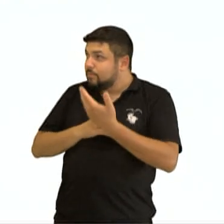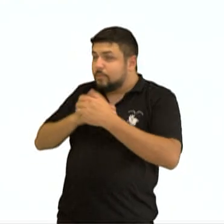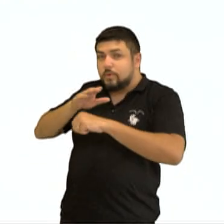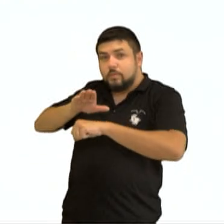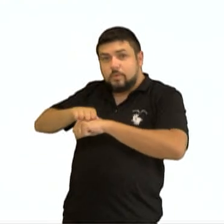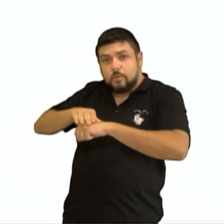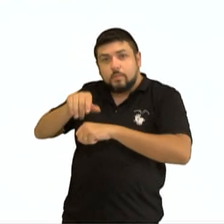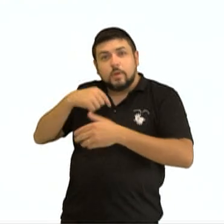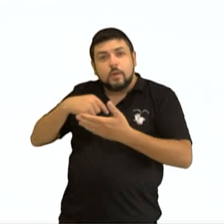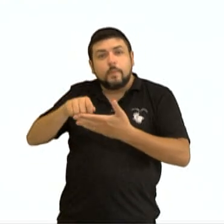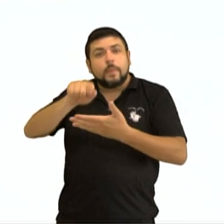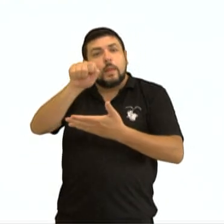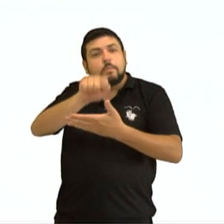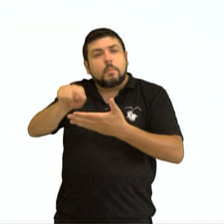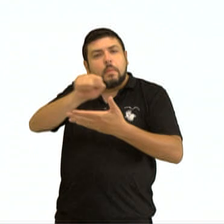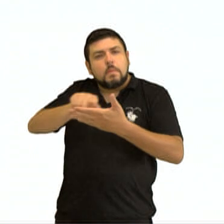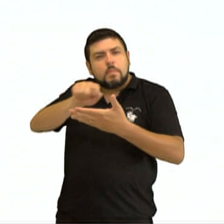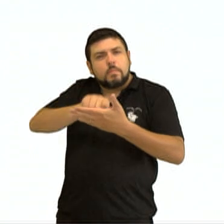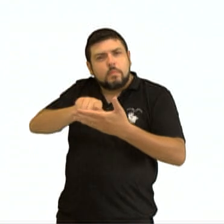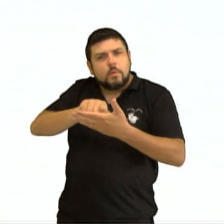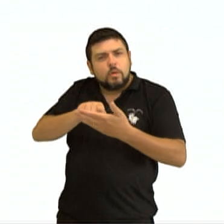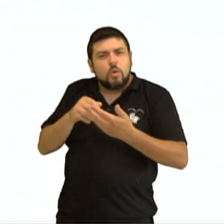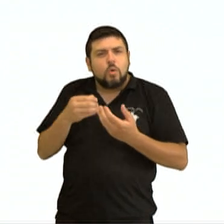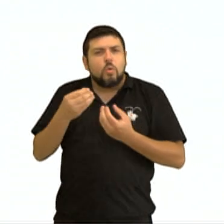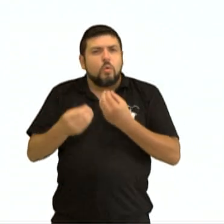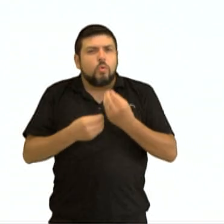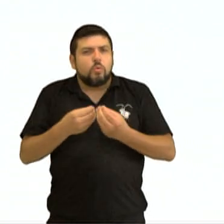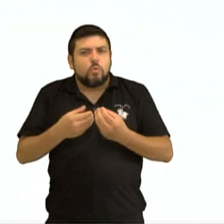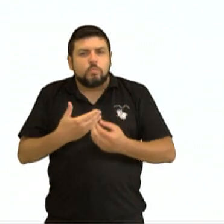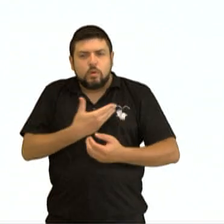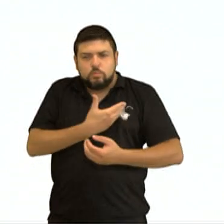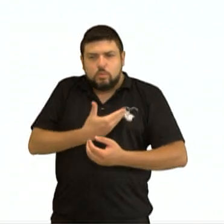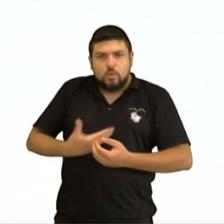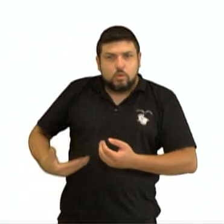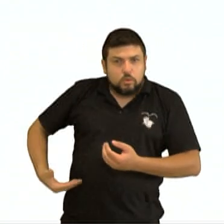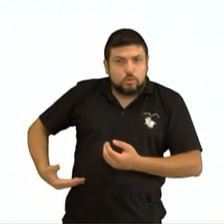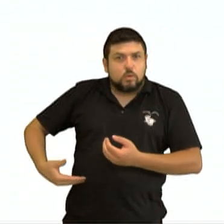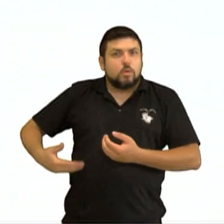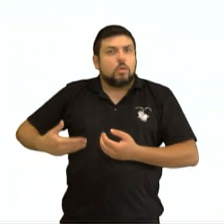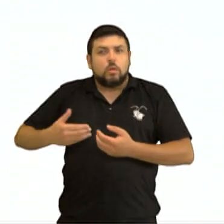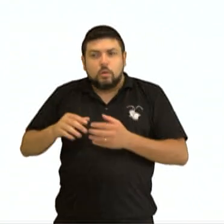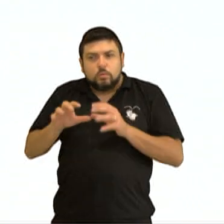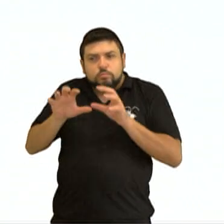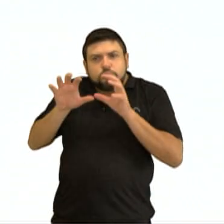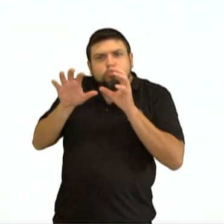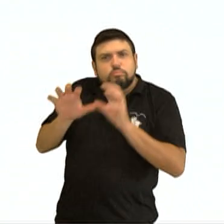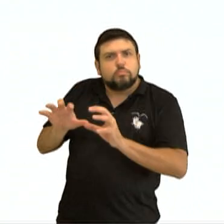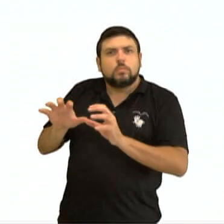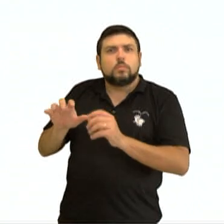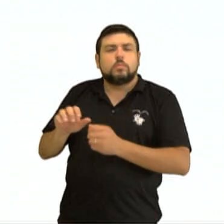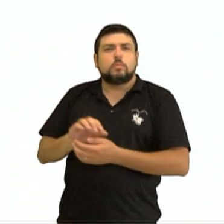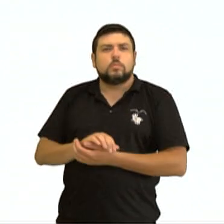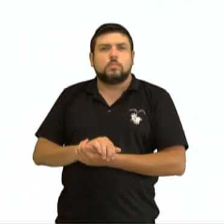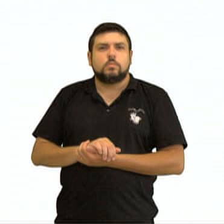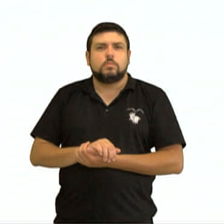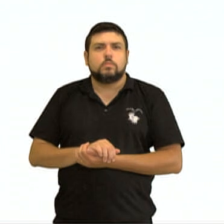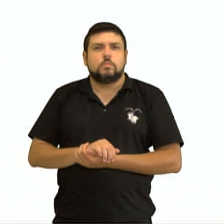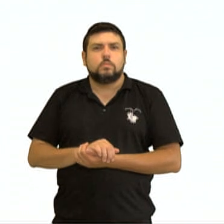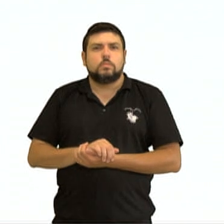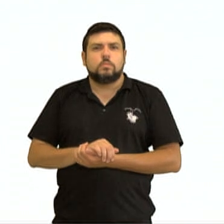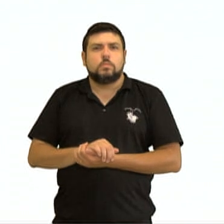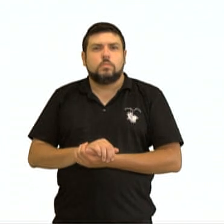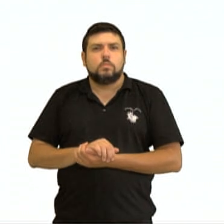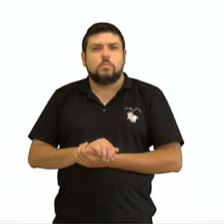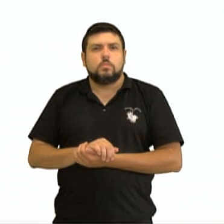Estado e o governo como realmente são, e não como deveriam ser. Olha que interessante, né? Como ele é de